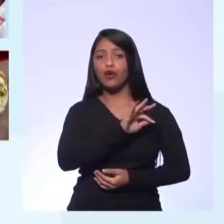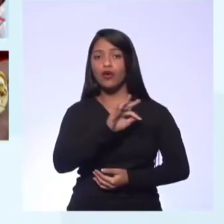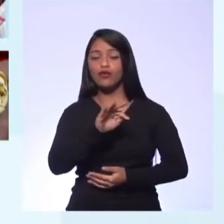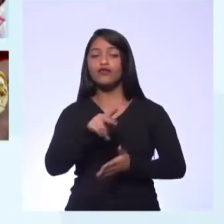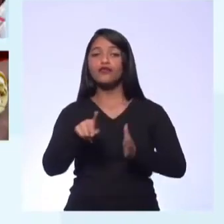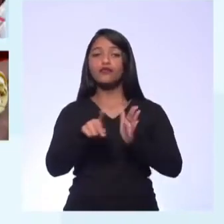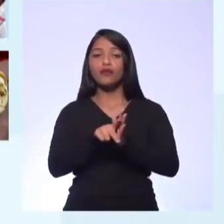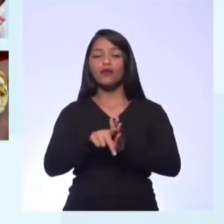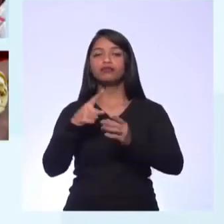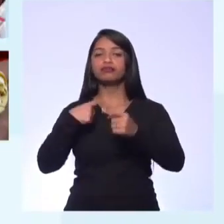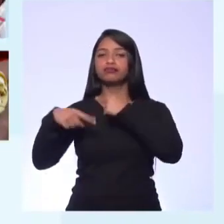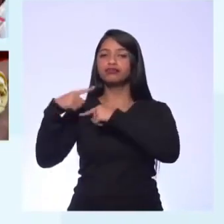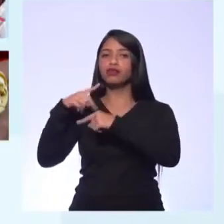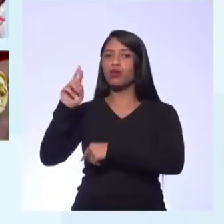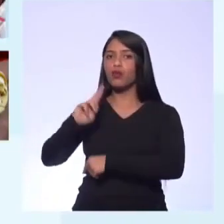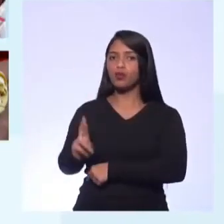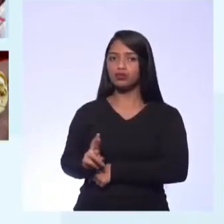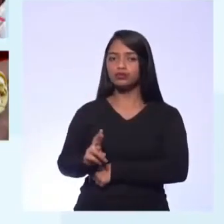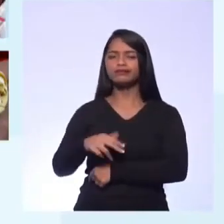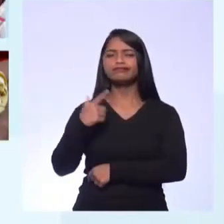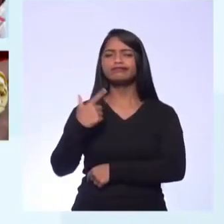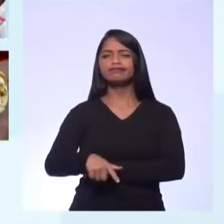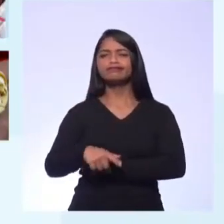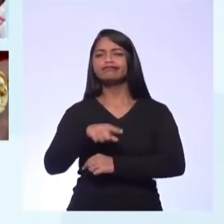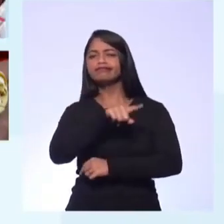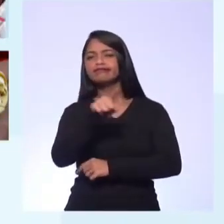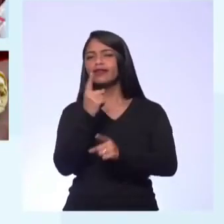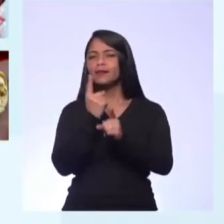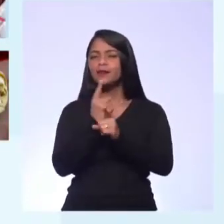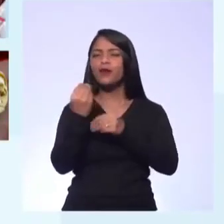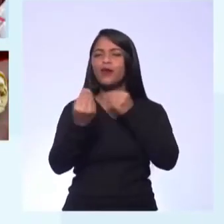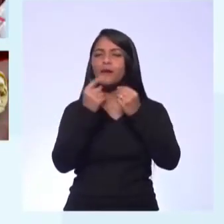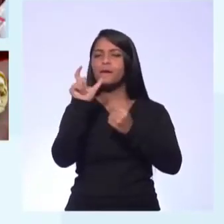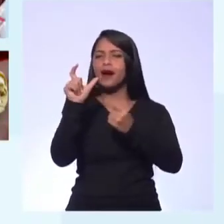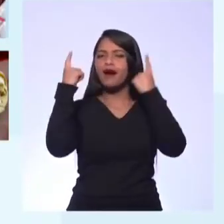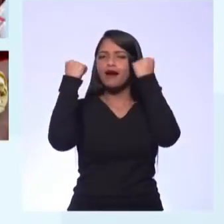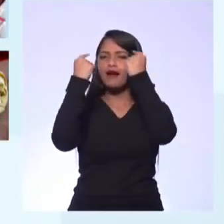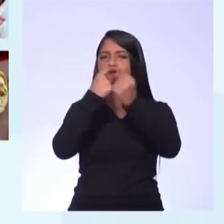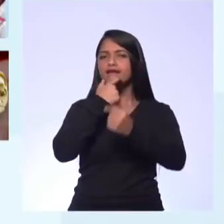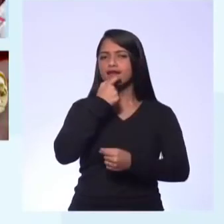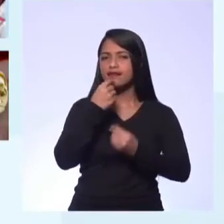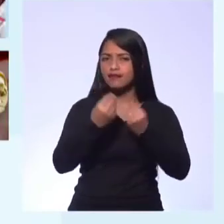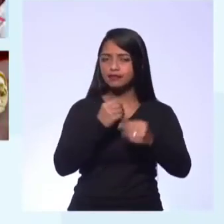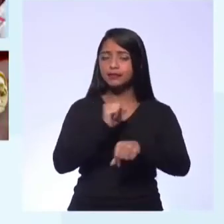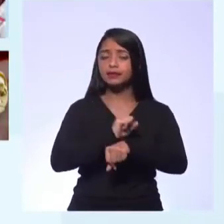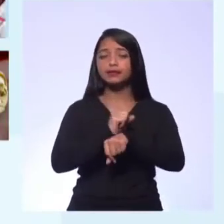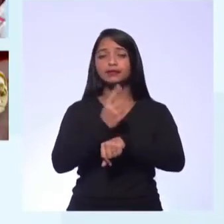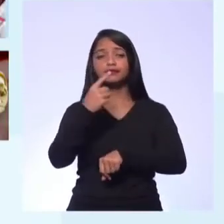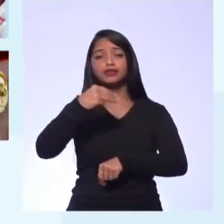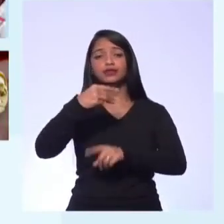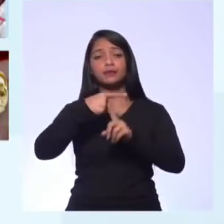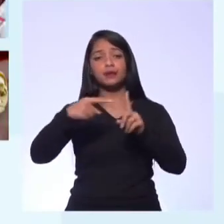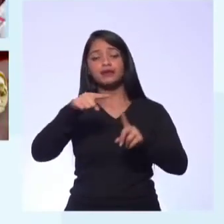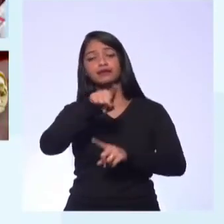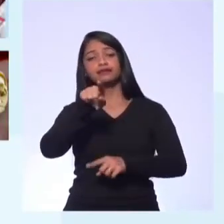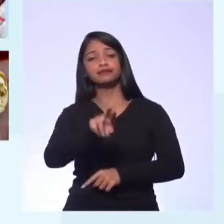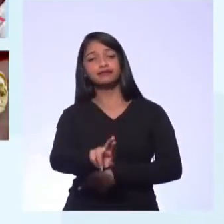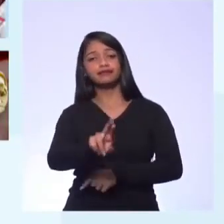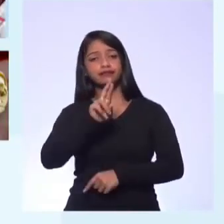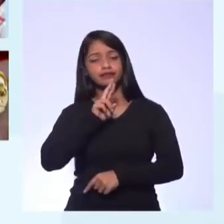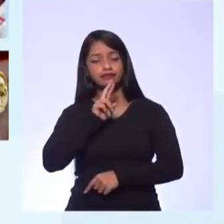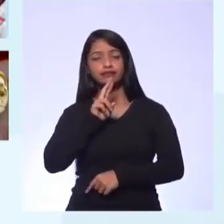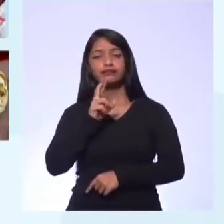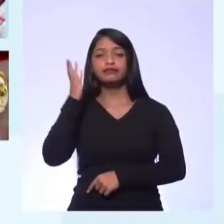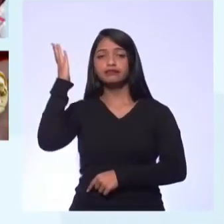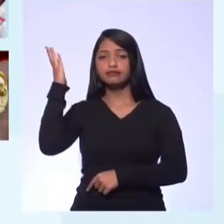grego em inglês, certo? Então vocês têm agora um minutinho para escrever aí desses, 1 minuto e meio, para colocar aí no chat